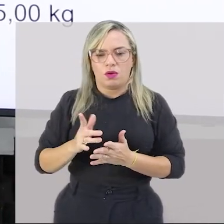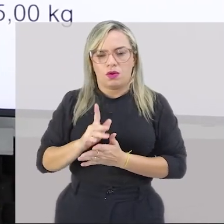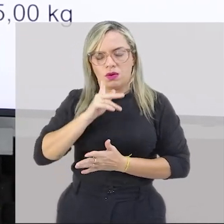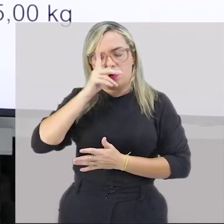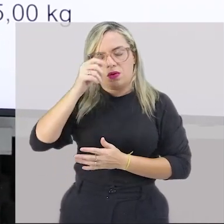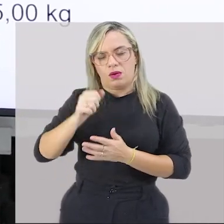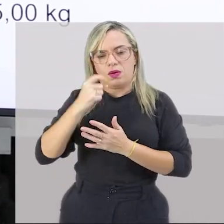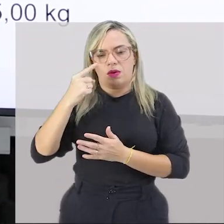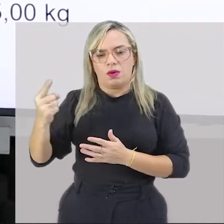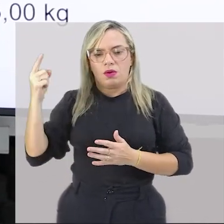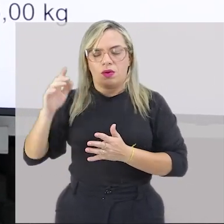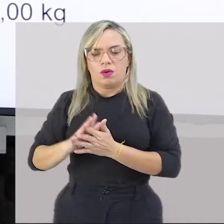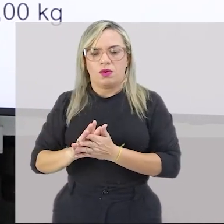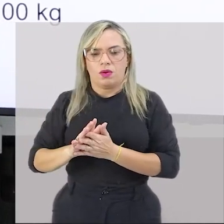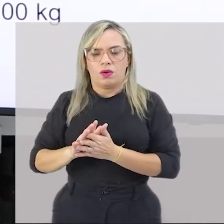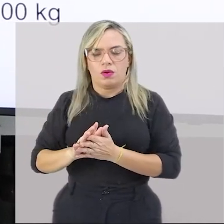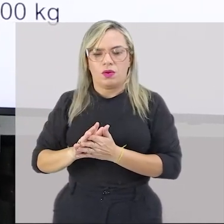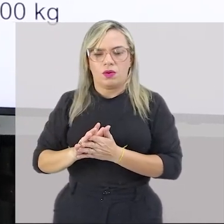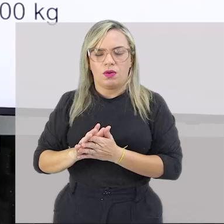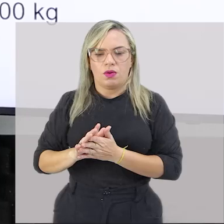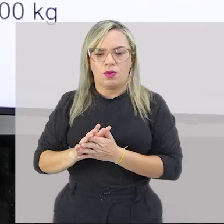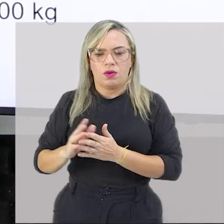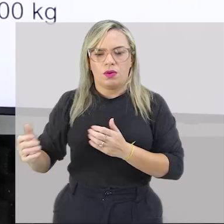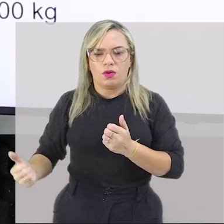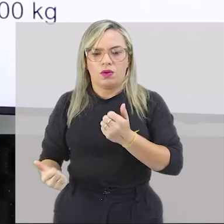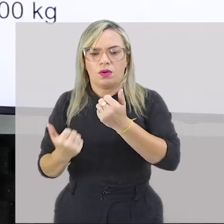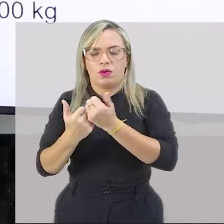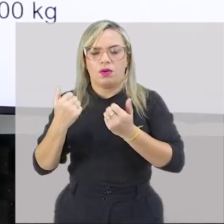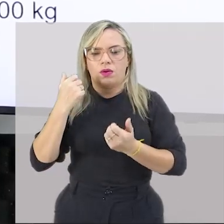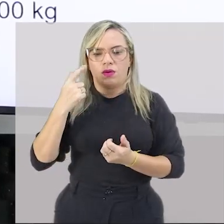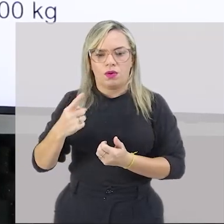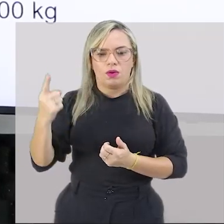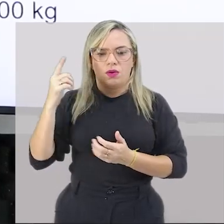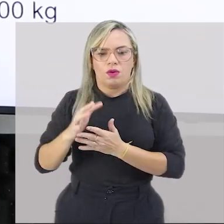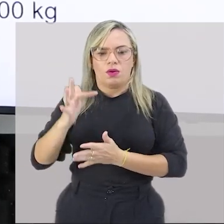de apoio, força do apoio. Vou botar aqui, ó, força do apoio.